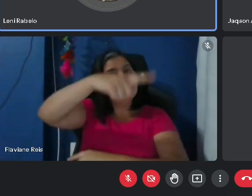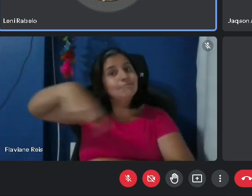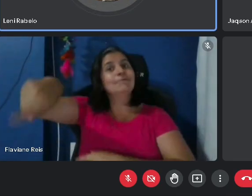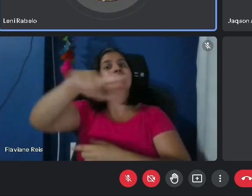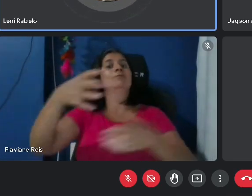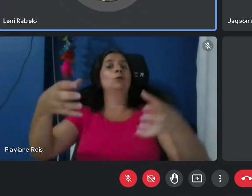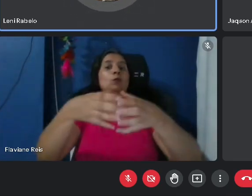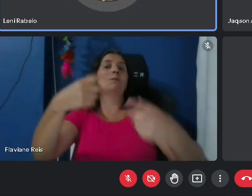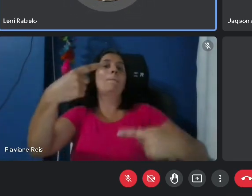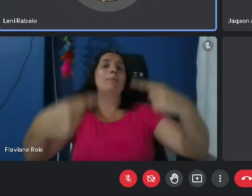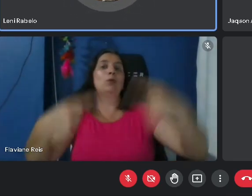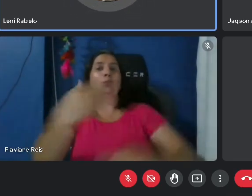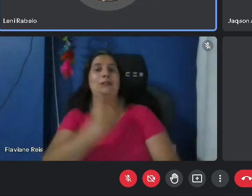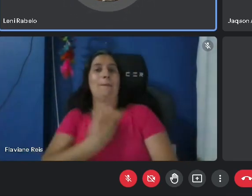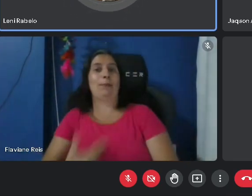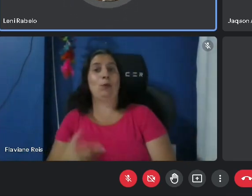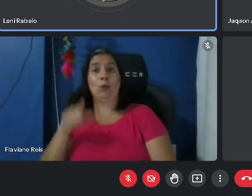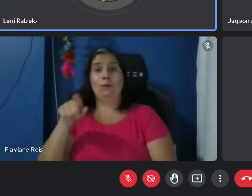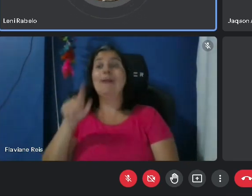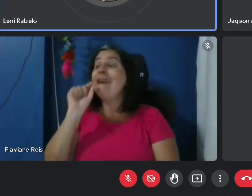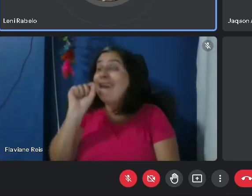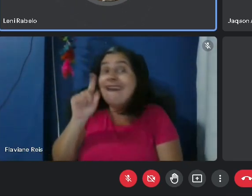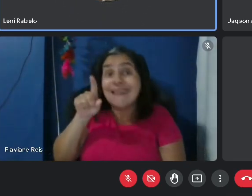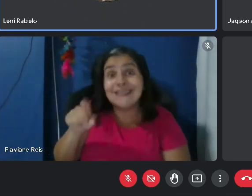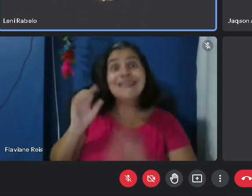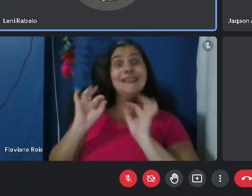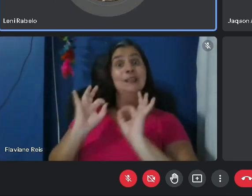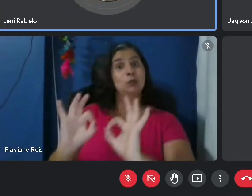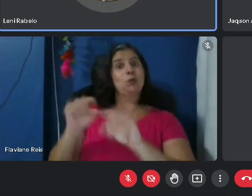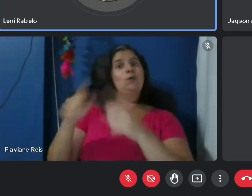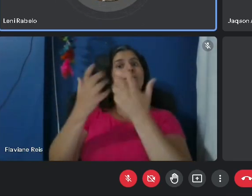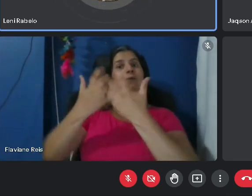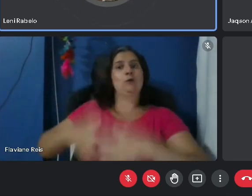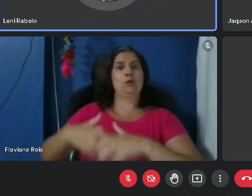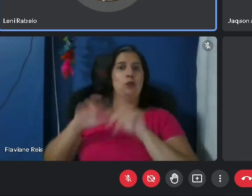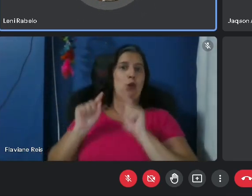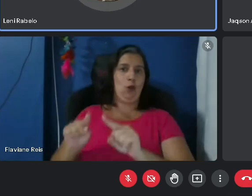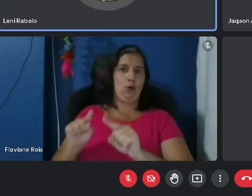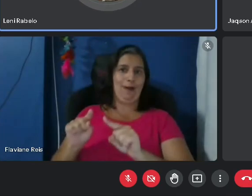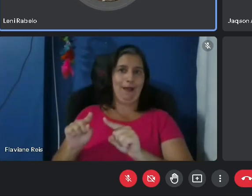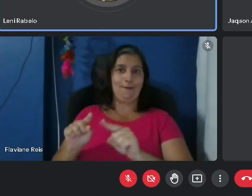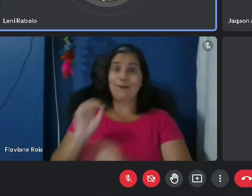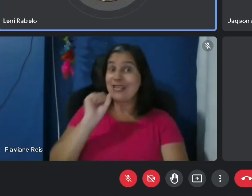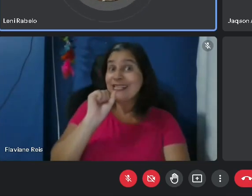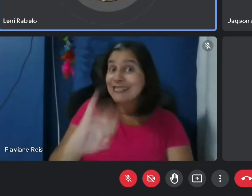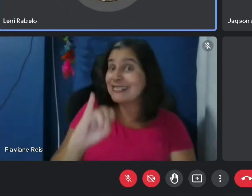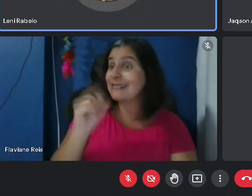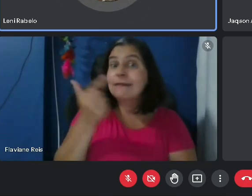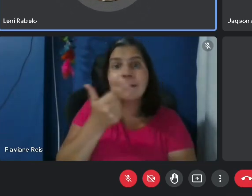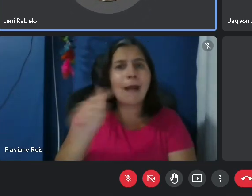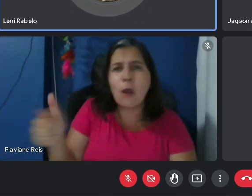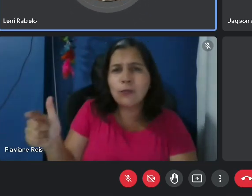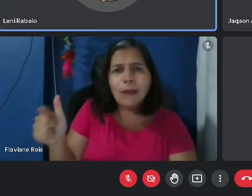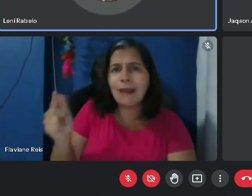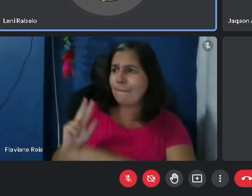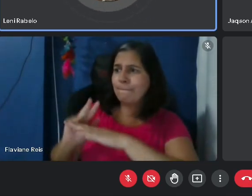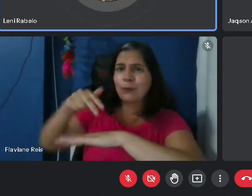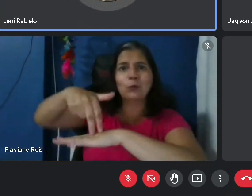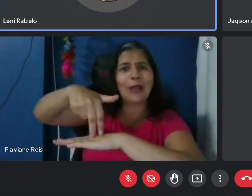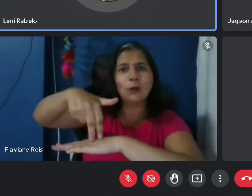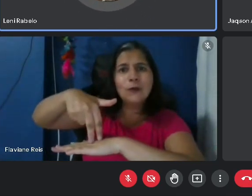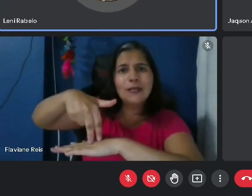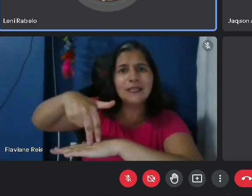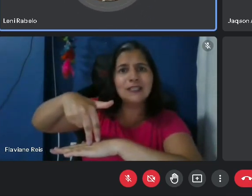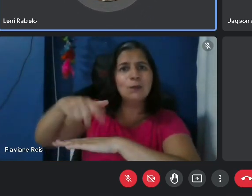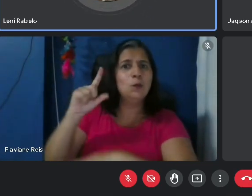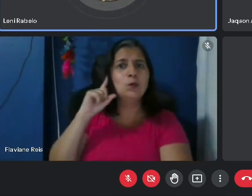Porque a comunidade surda precisa vencer essas barreiras. E são as políticas públicas que precisa fazer, que há necessidade